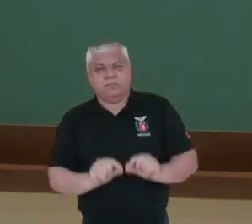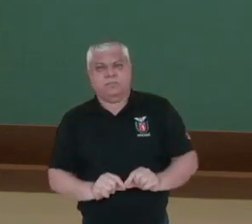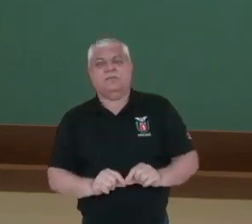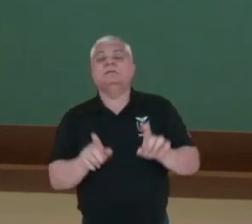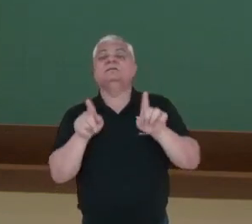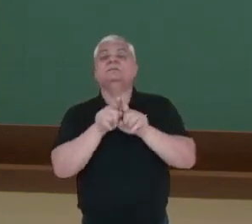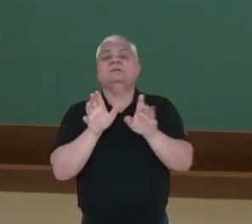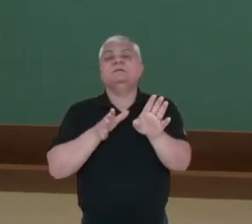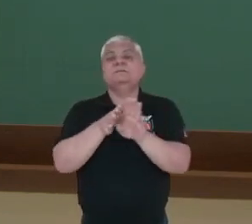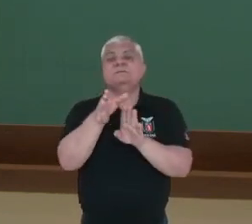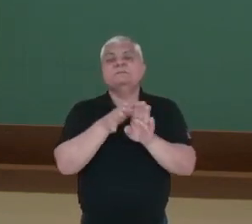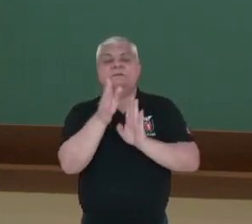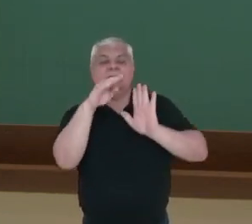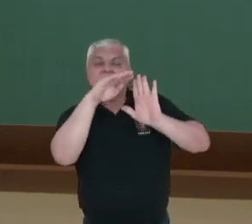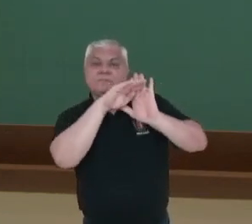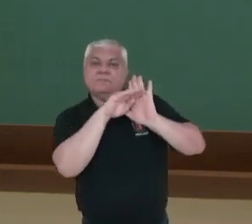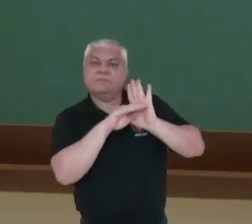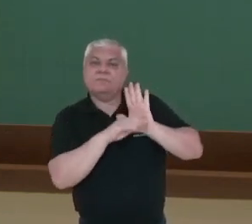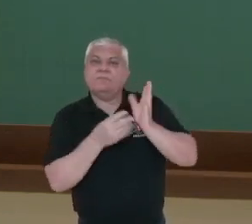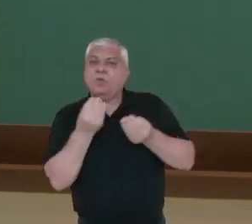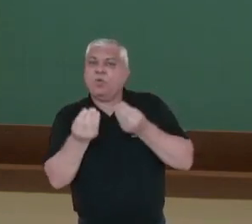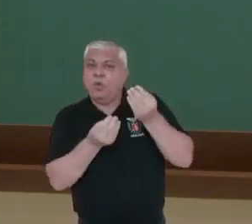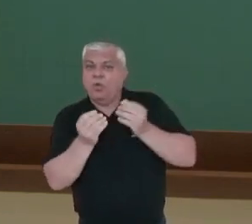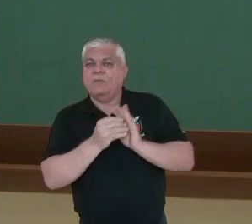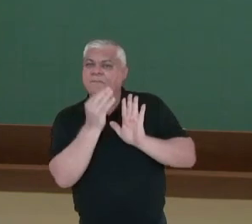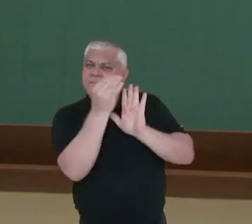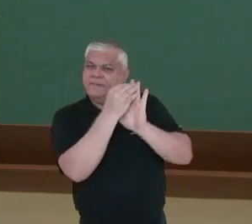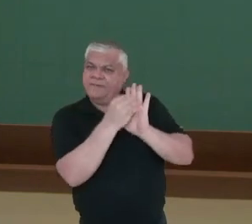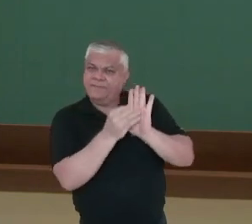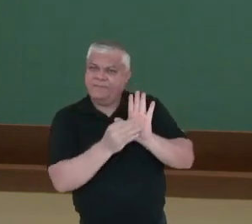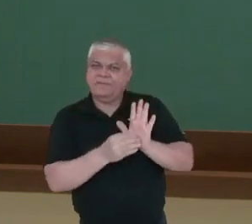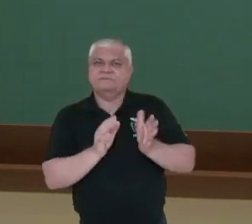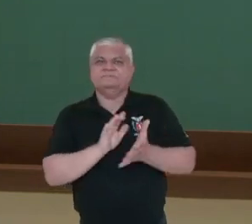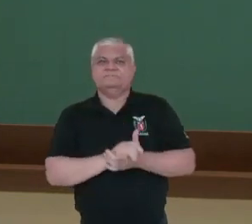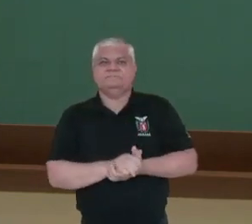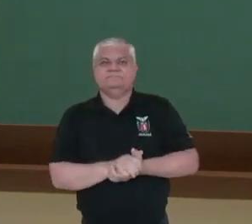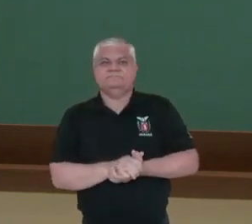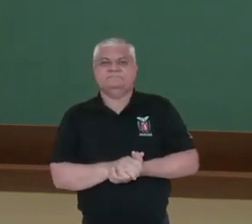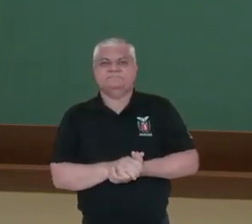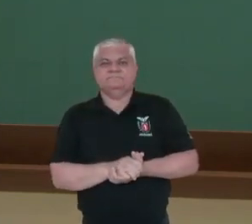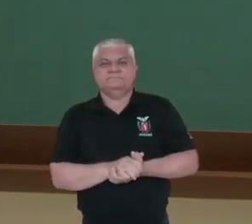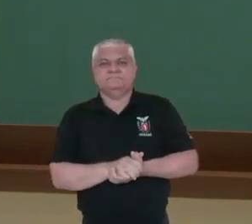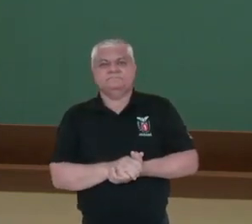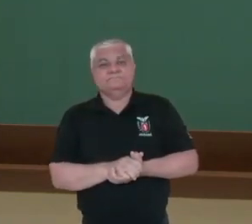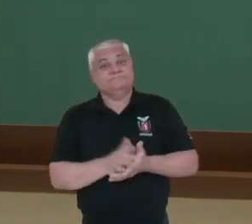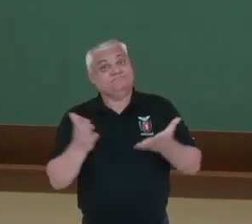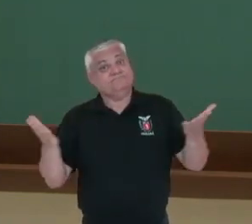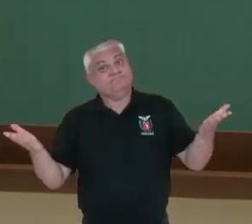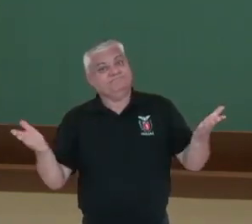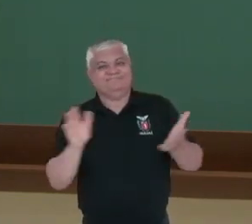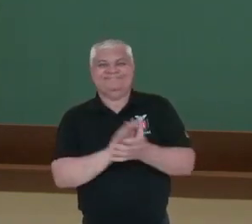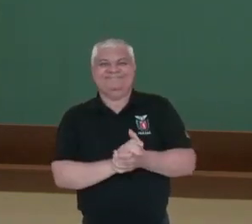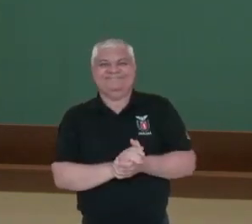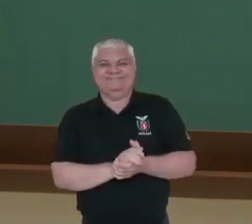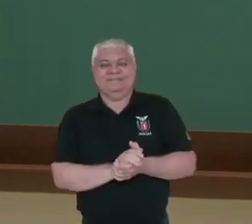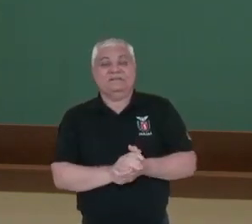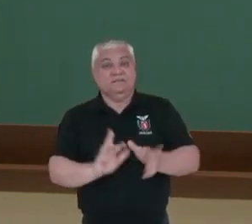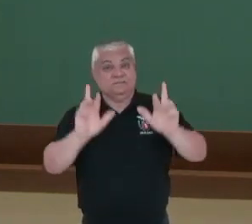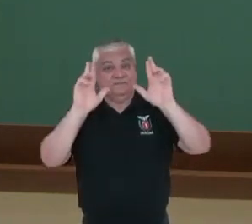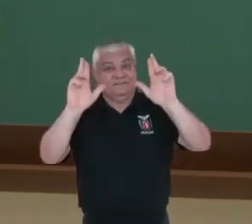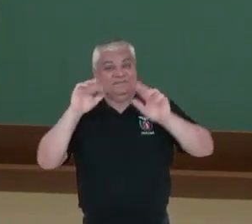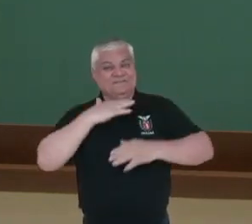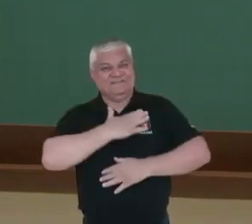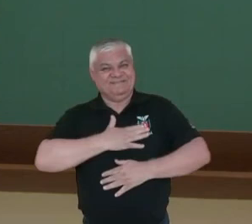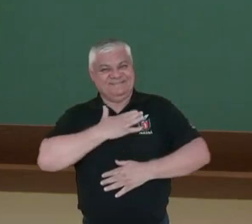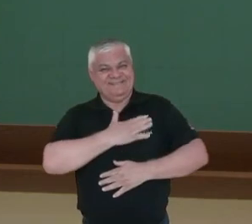orientações como devo praticar atividade física É isso aí segunda série Espero